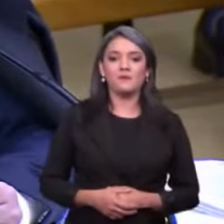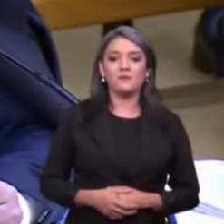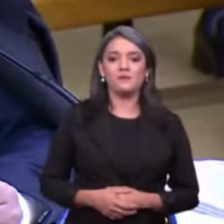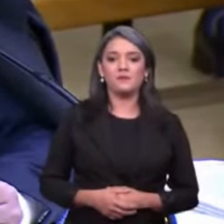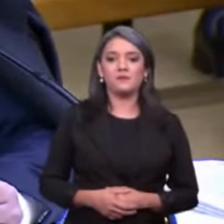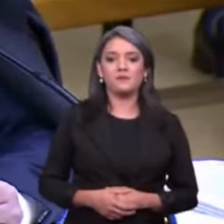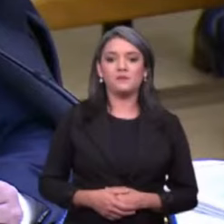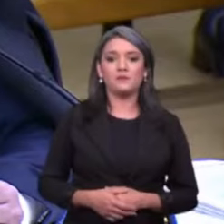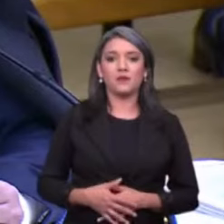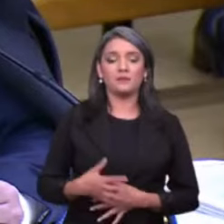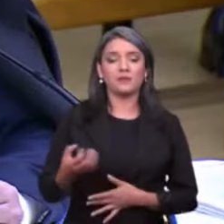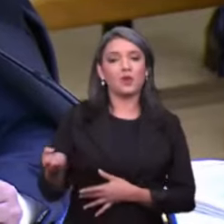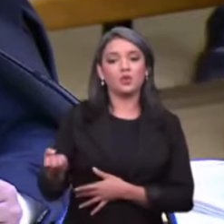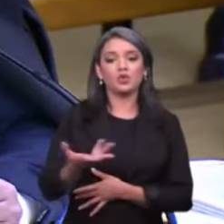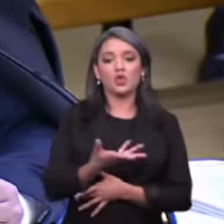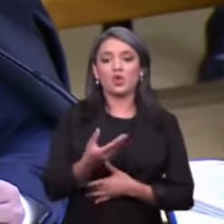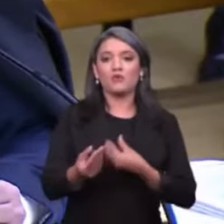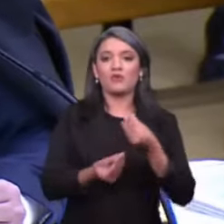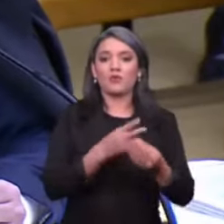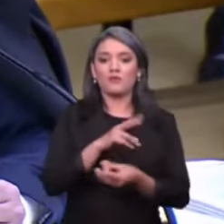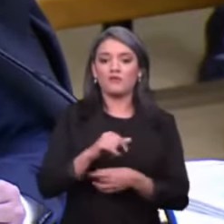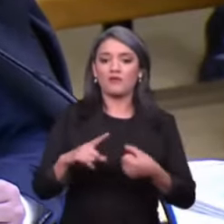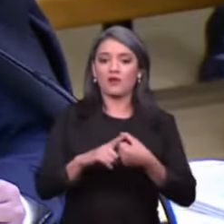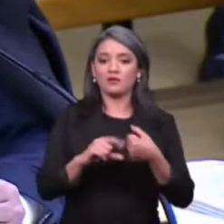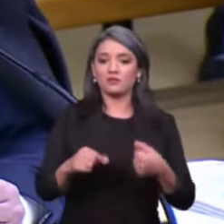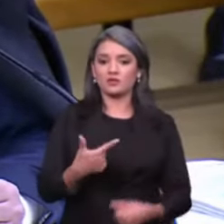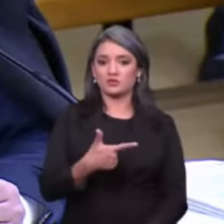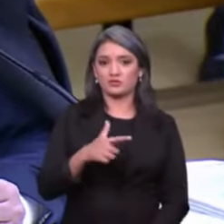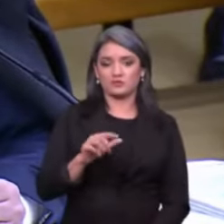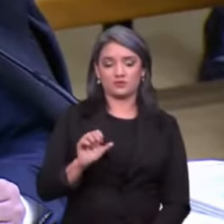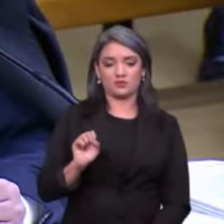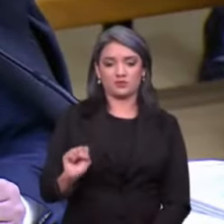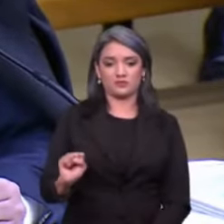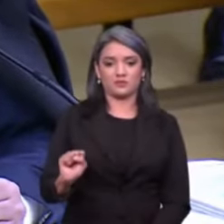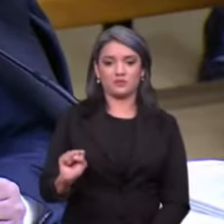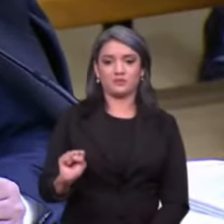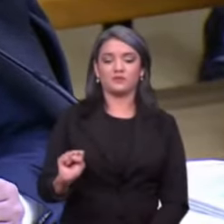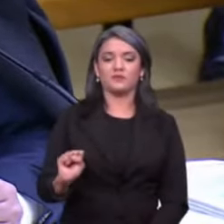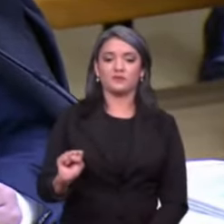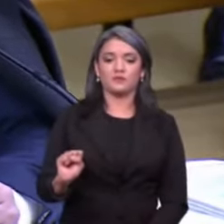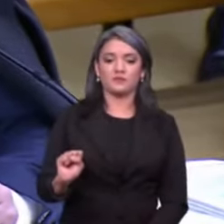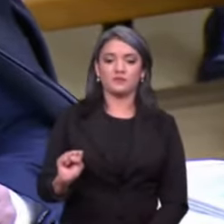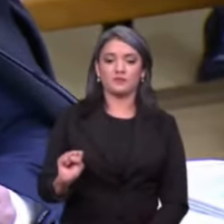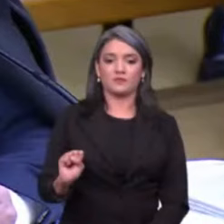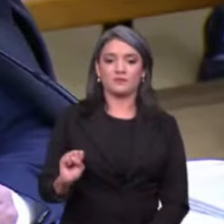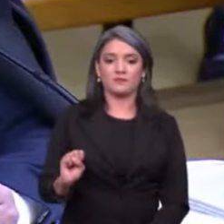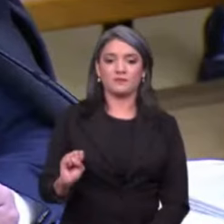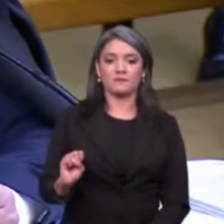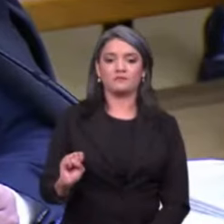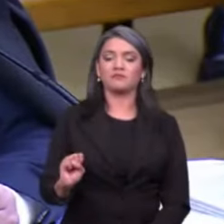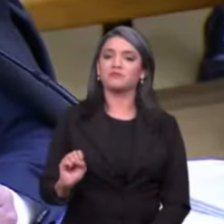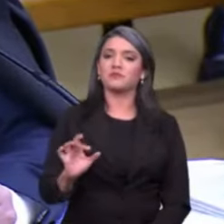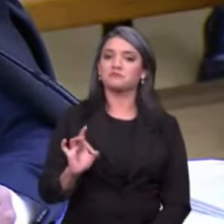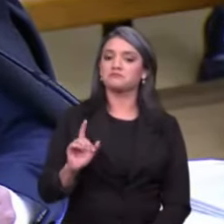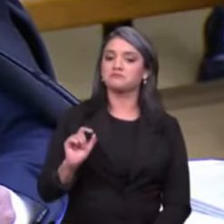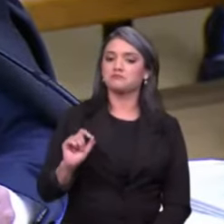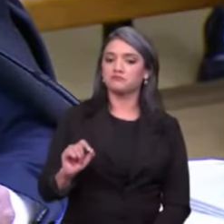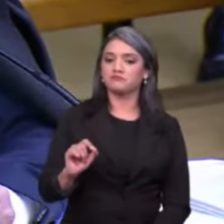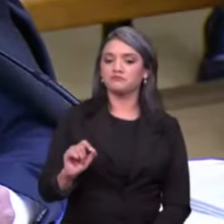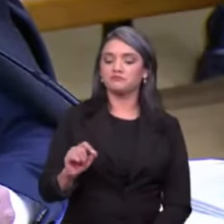artigo 28. Não poderia ter nenhum outro efeito além de, olha, eu apliquei